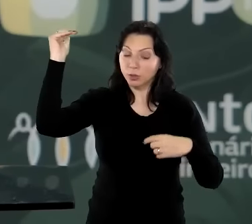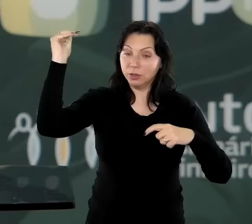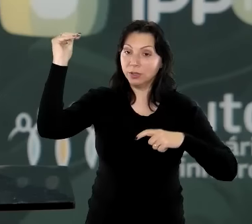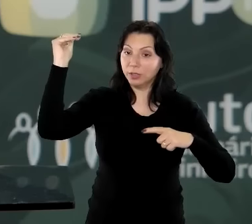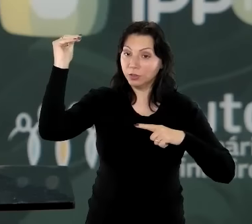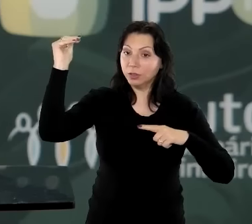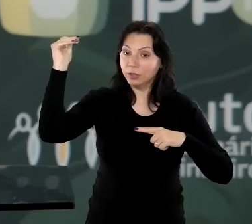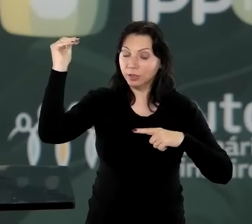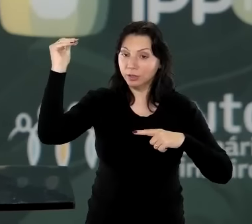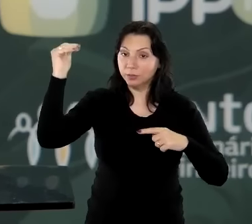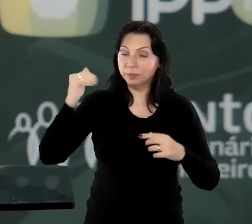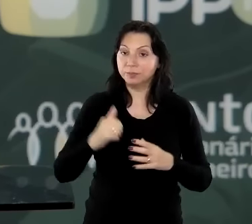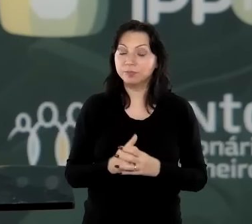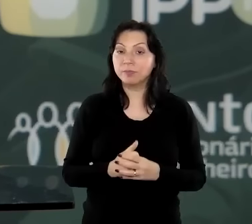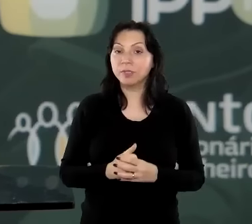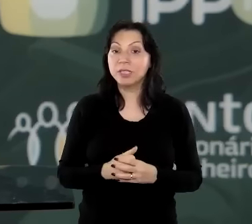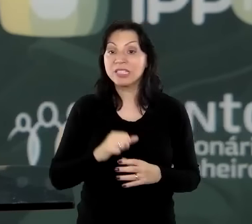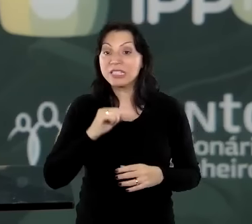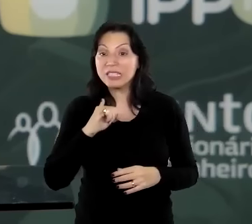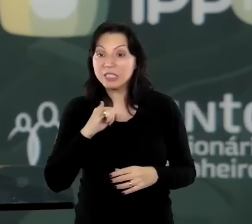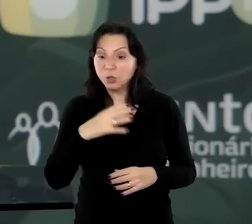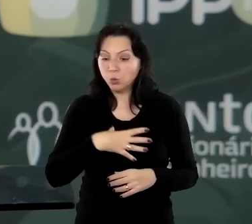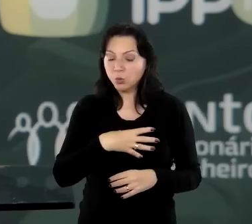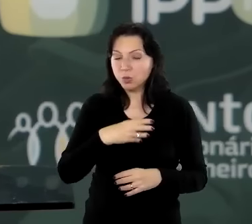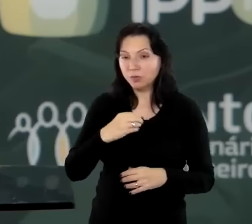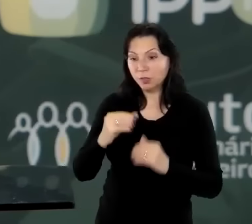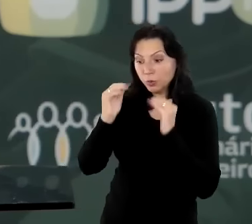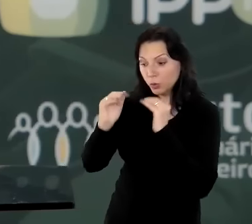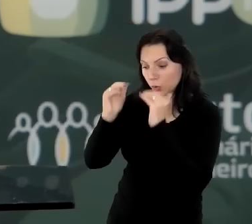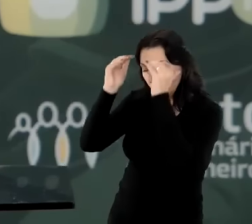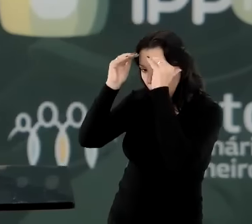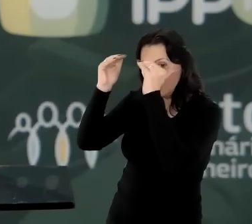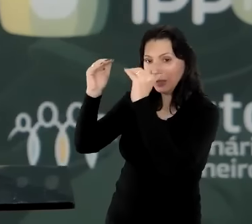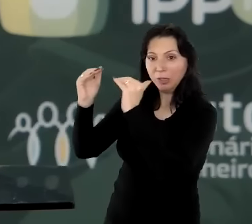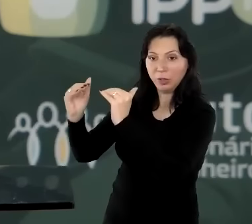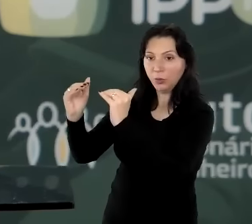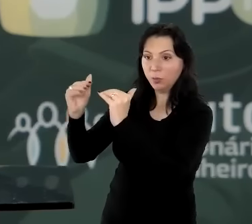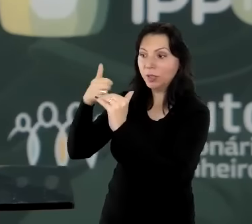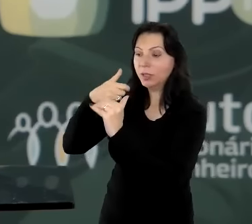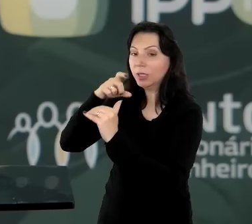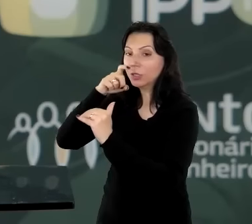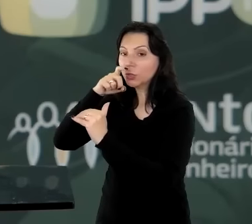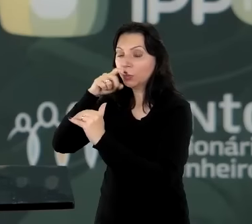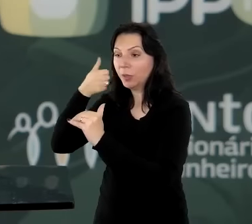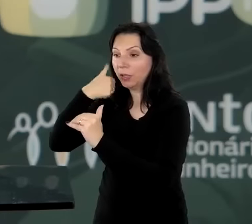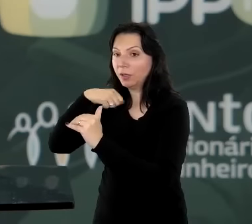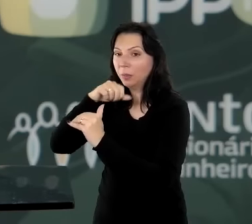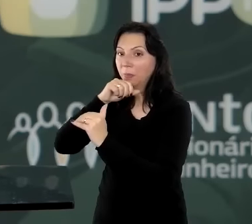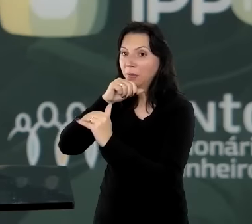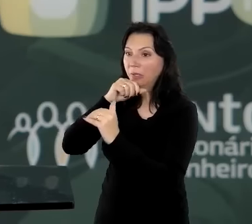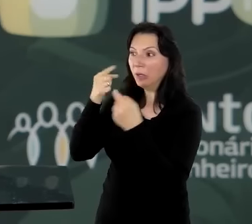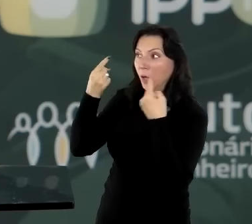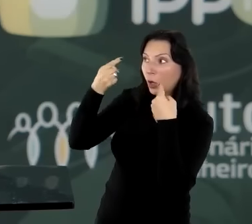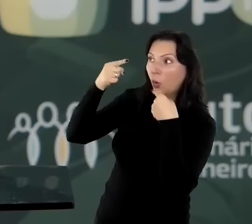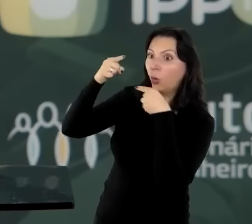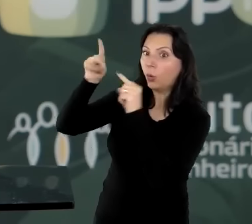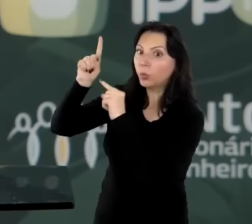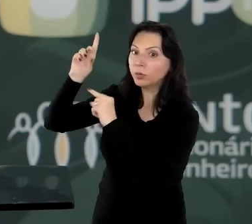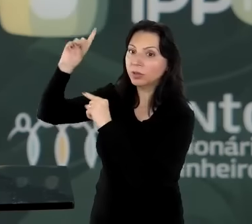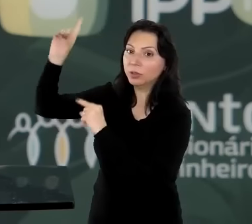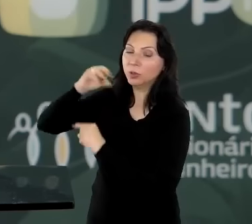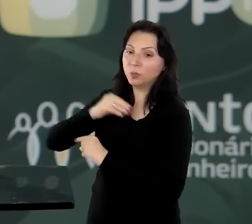estão se rebelando contra o próprio Deus que instituiu os seus pais como autoridade sobre eles. De igual forma na